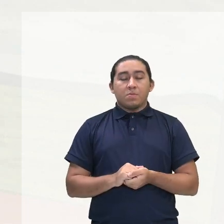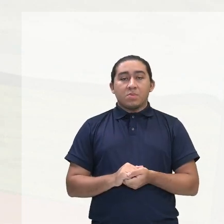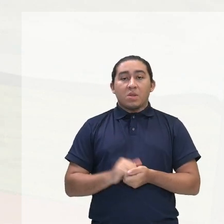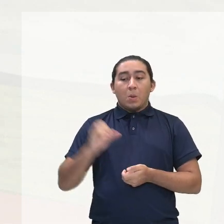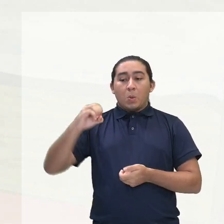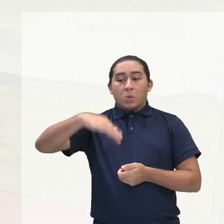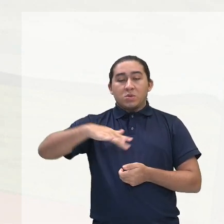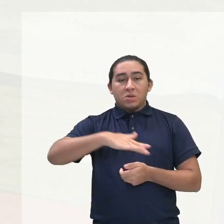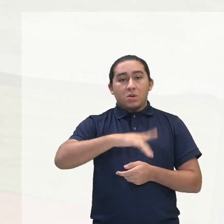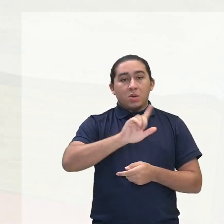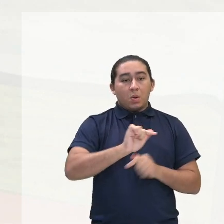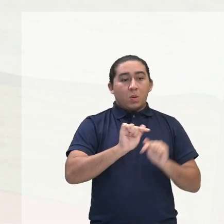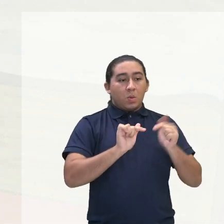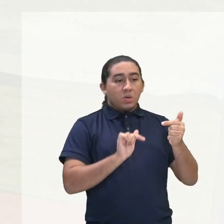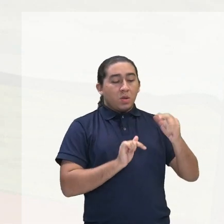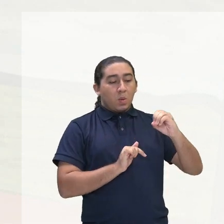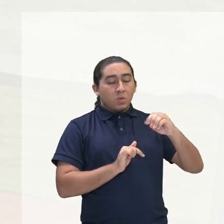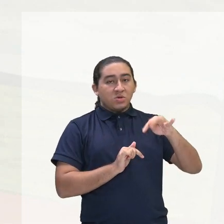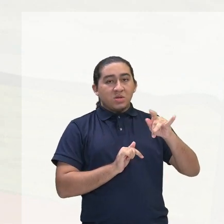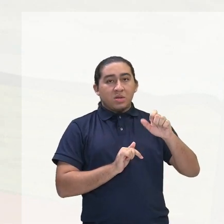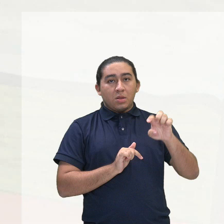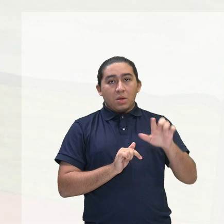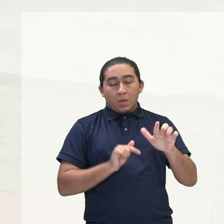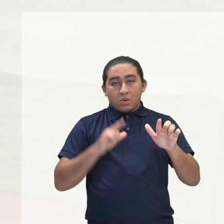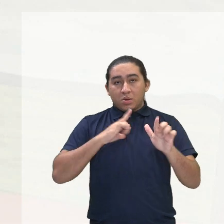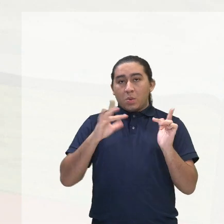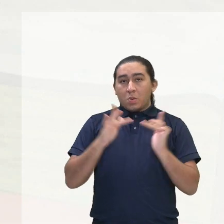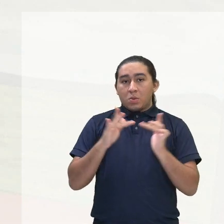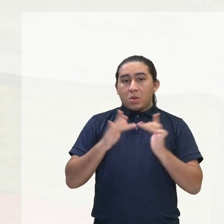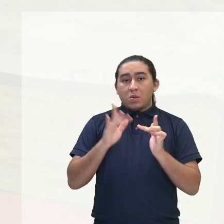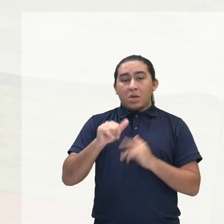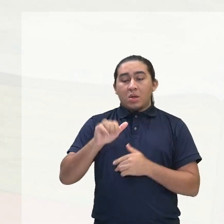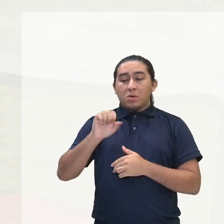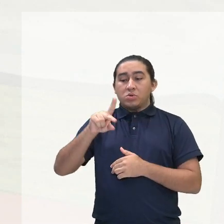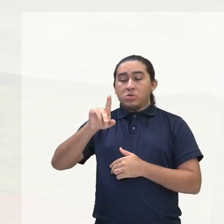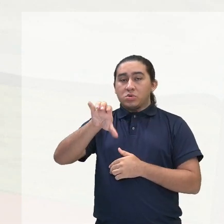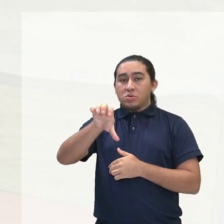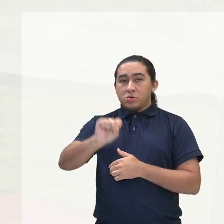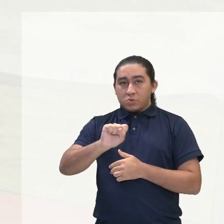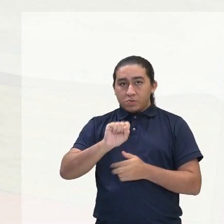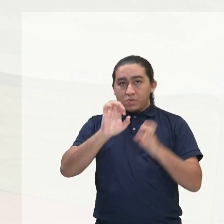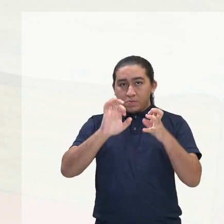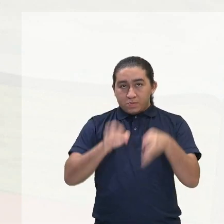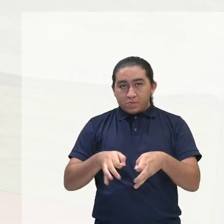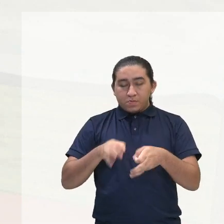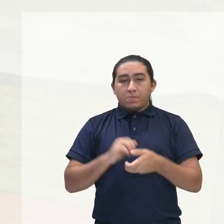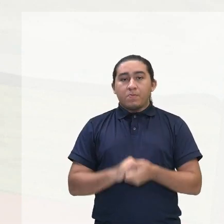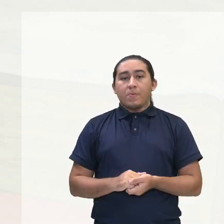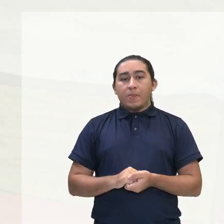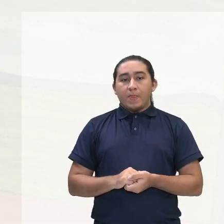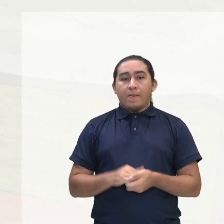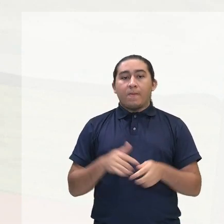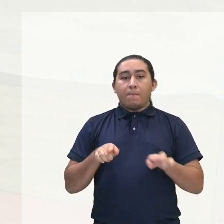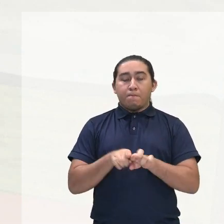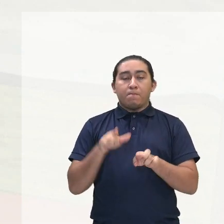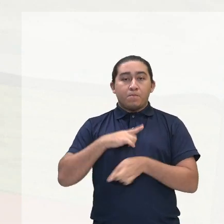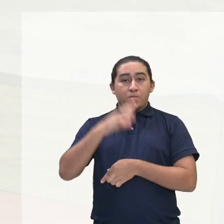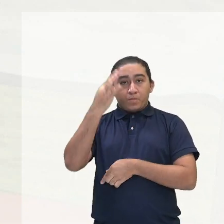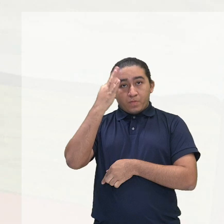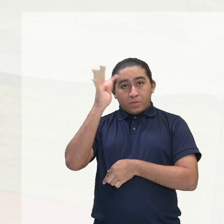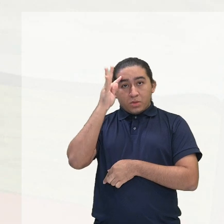placa continental, que formam aí os Andes, tá? Então a gente tem aí a teoria das